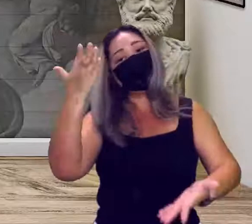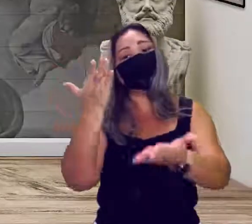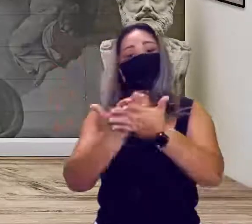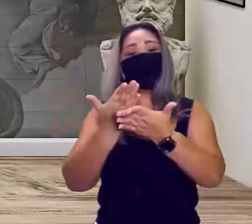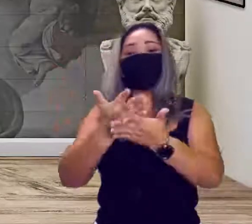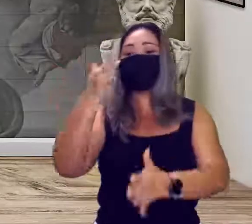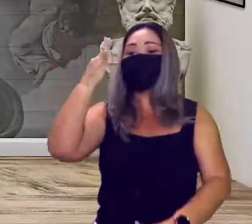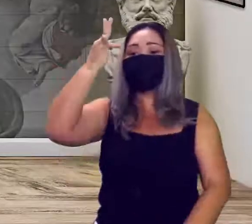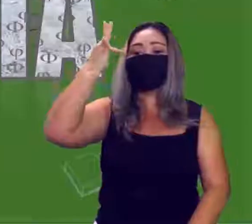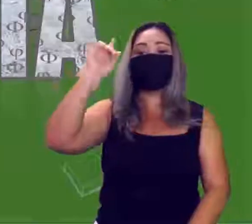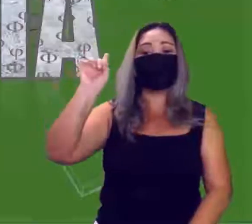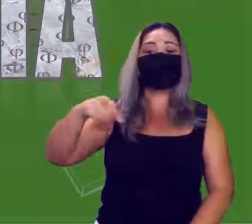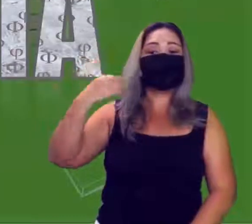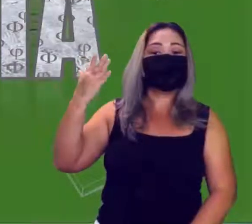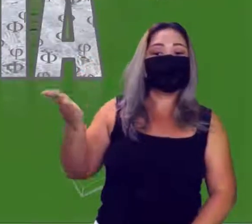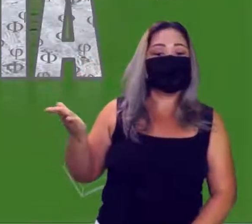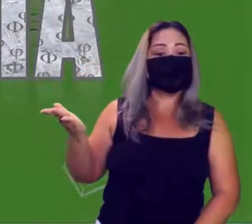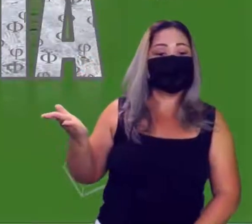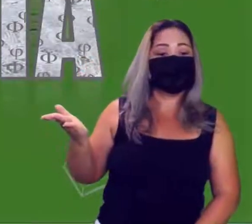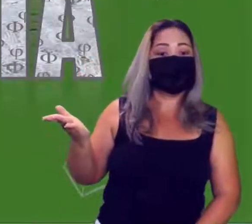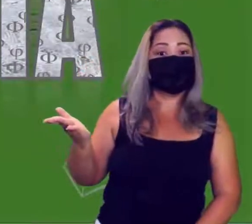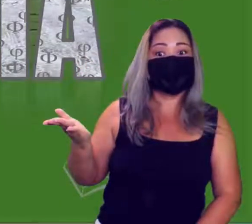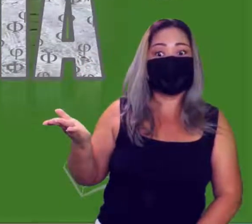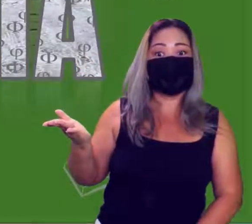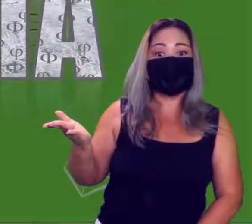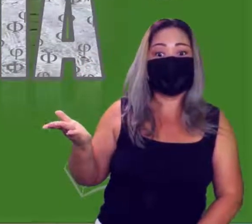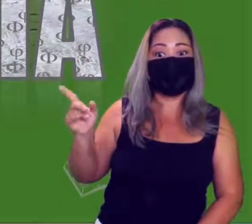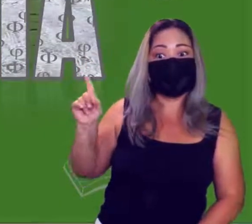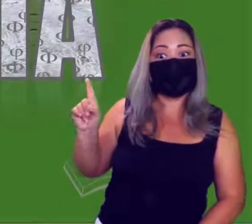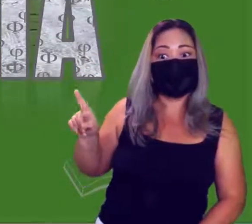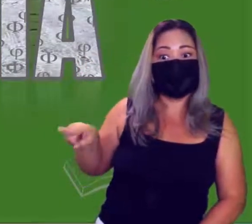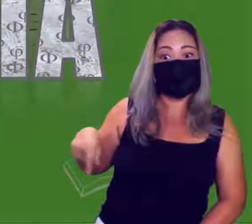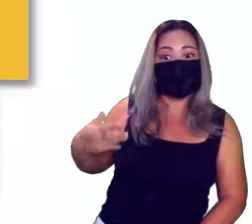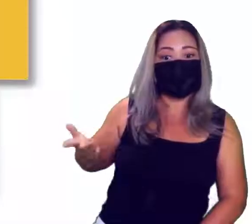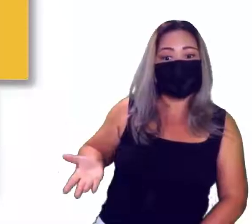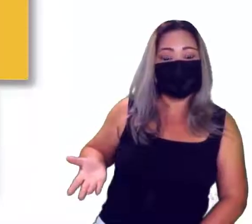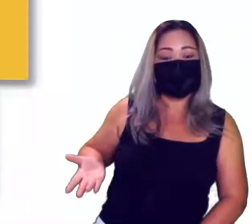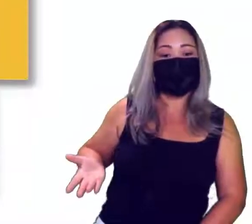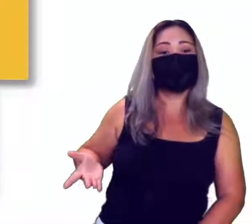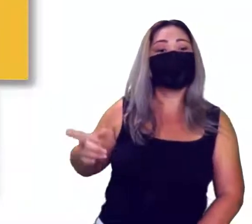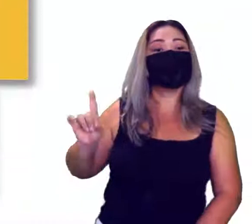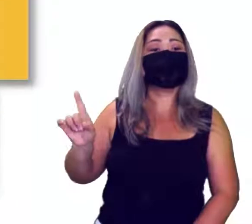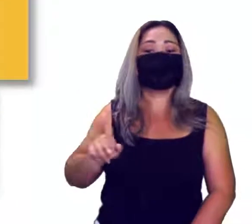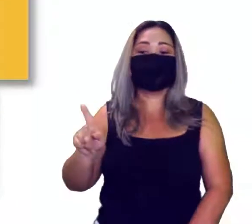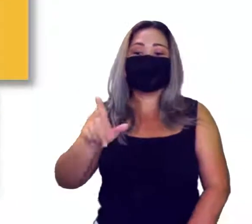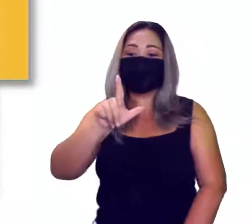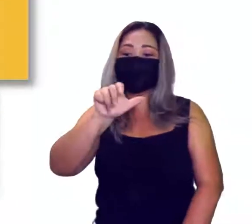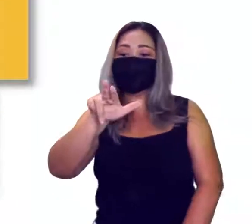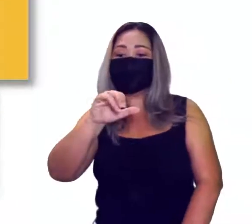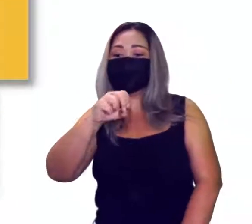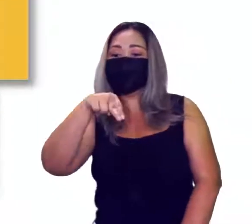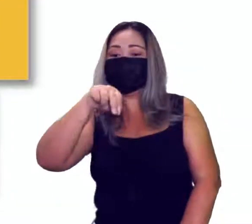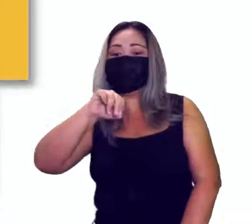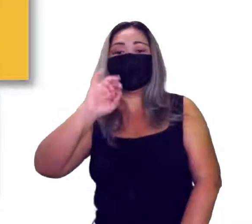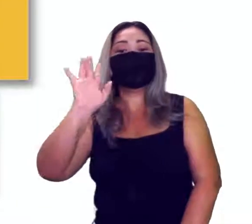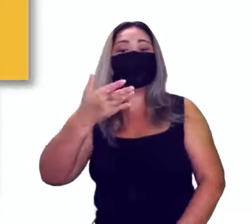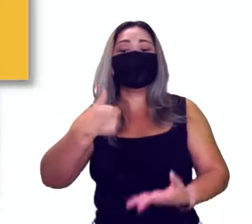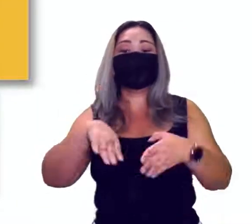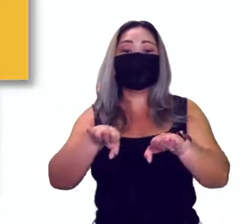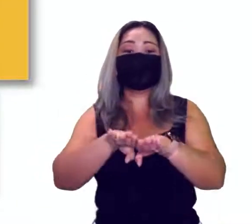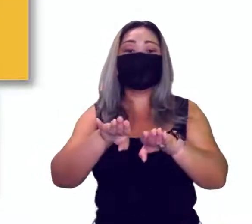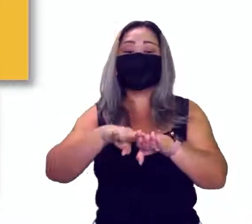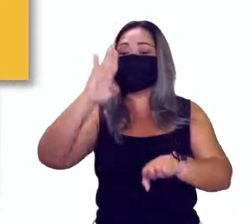de filosofia. Olha lá. Veja bem, gente, olha, estamos aí, o professor Luciano também.